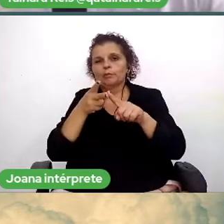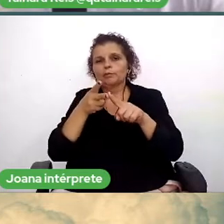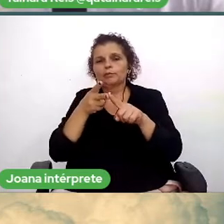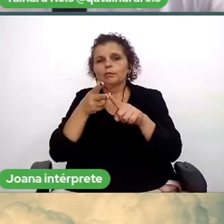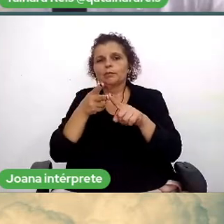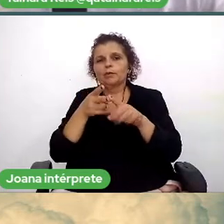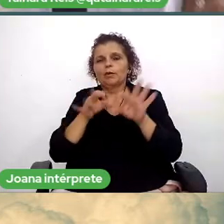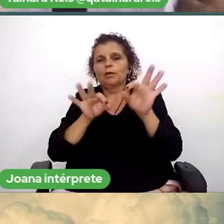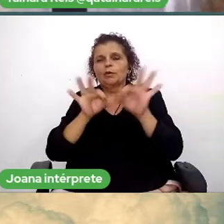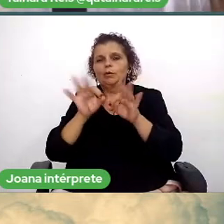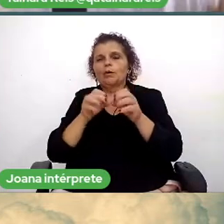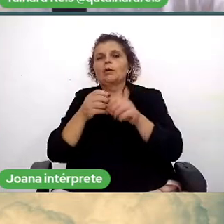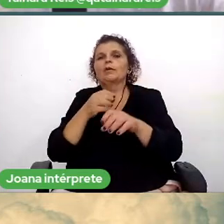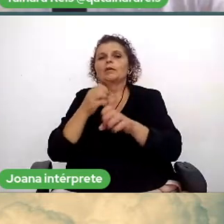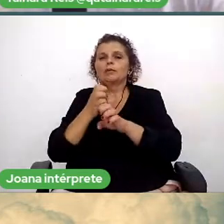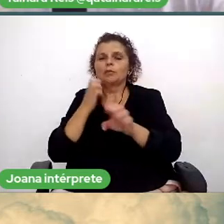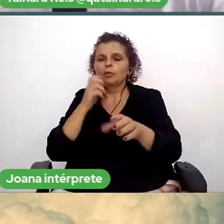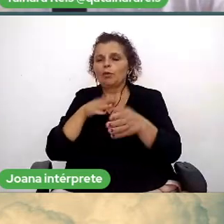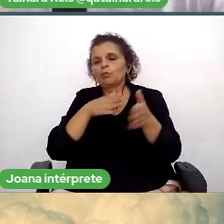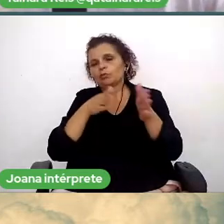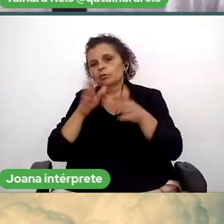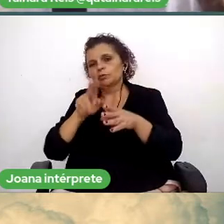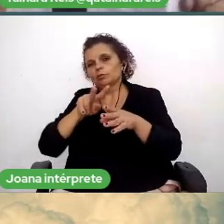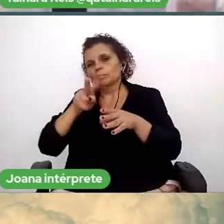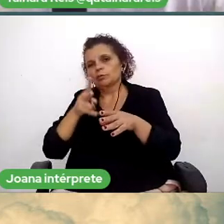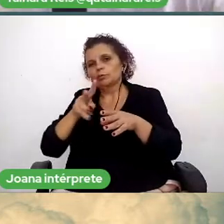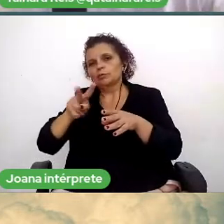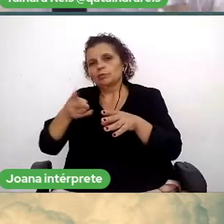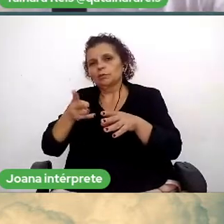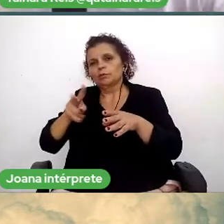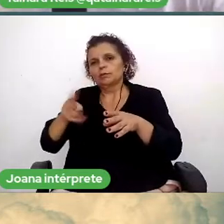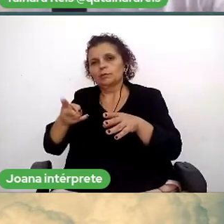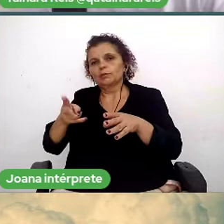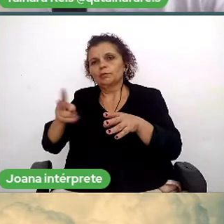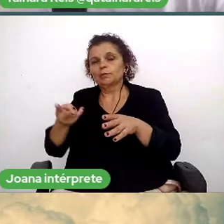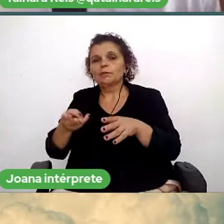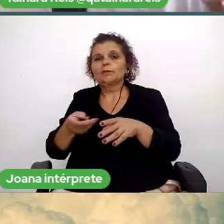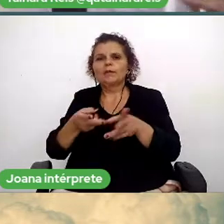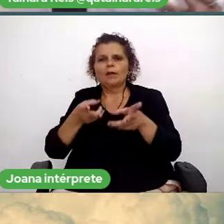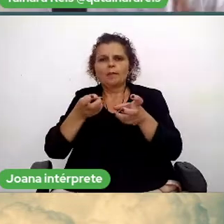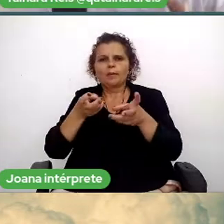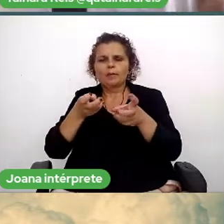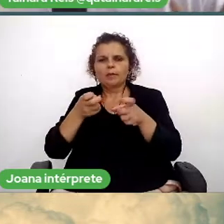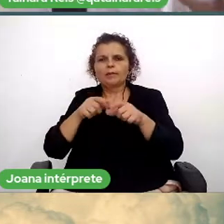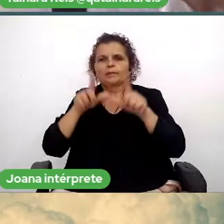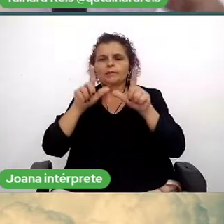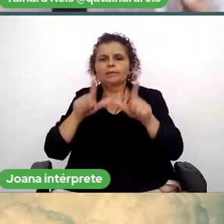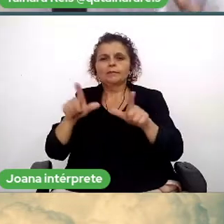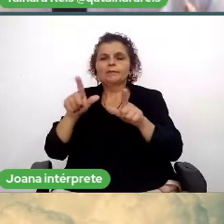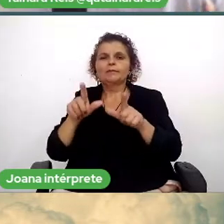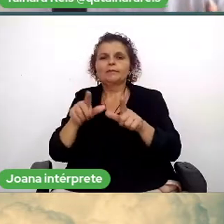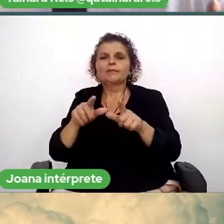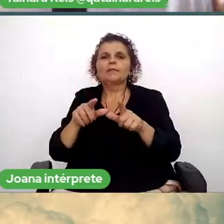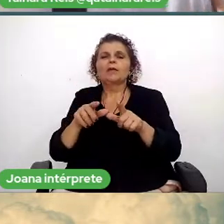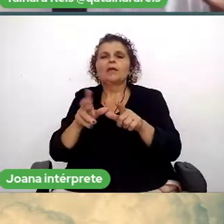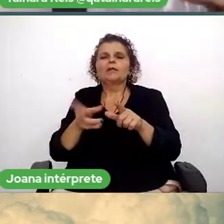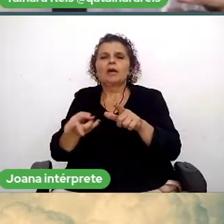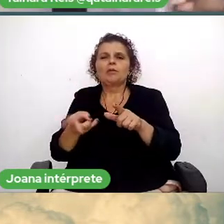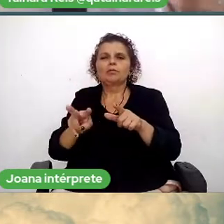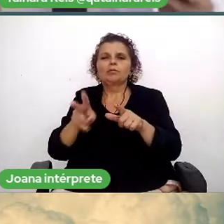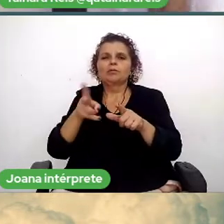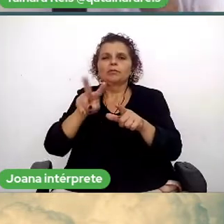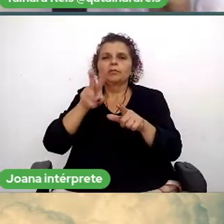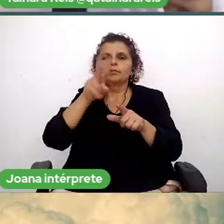de software e assim por diante. E se a gente observar aí na imagem, a etapa, né, a fase de testes, ela está